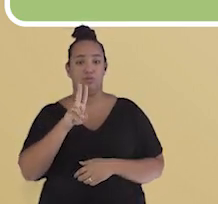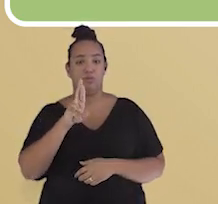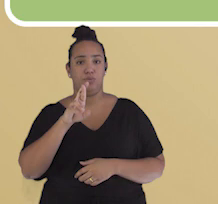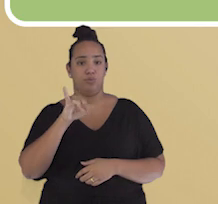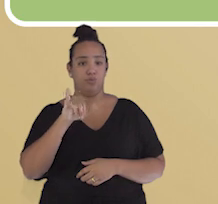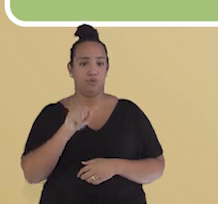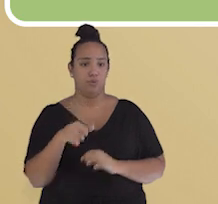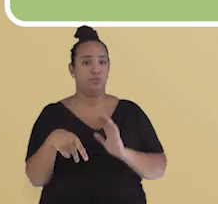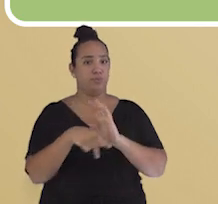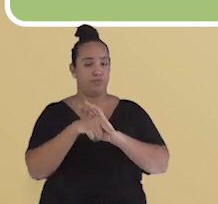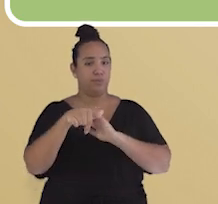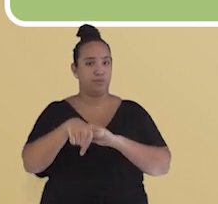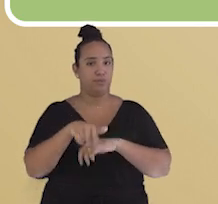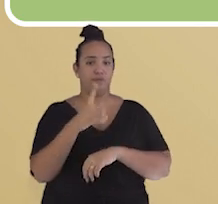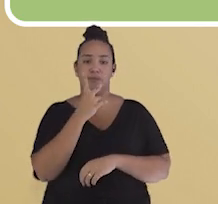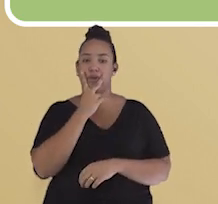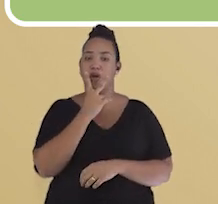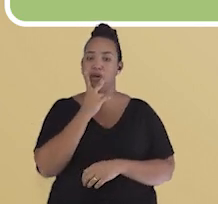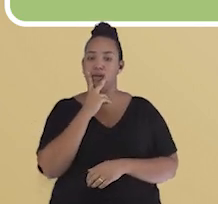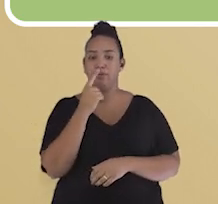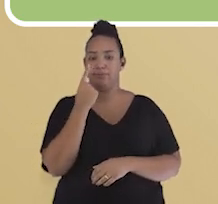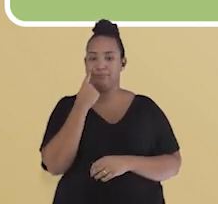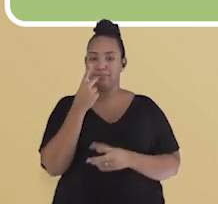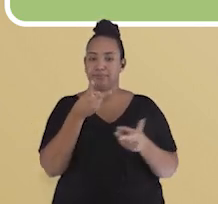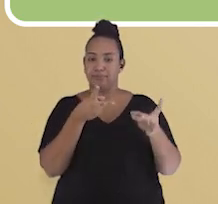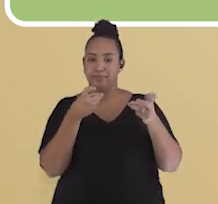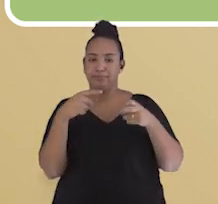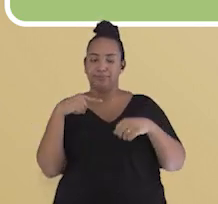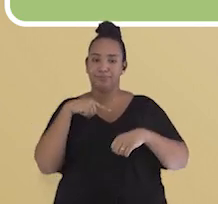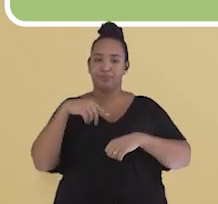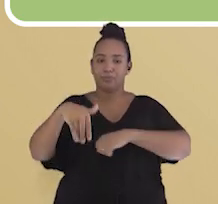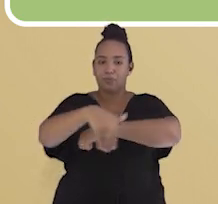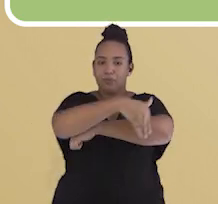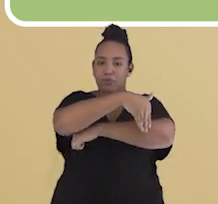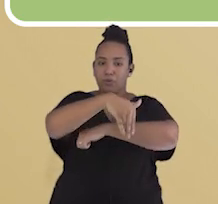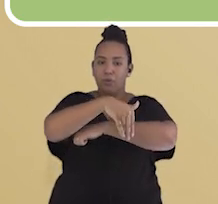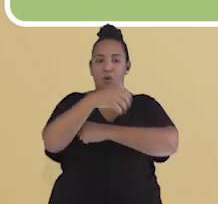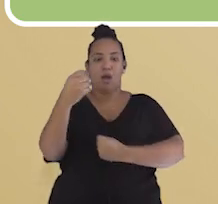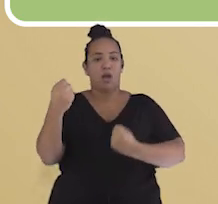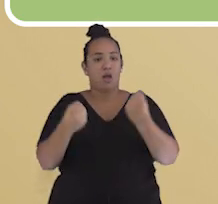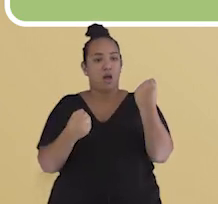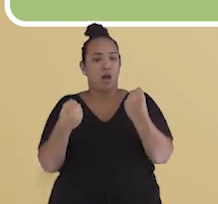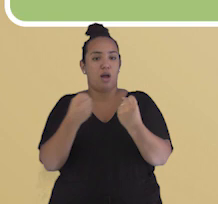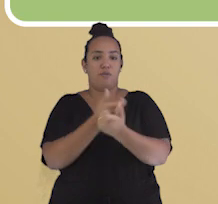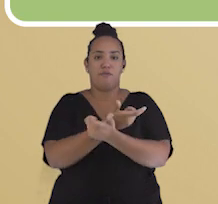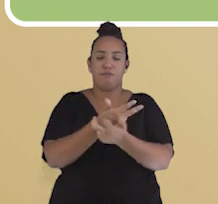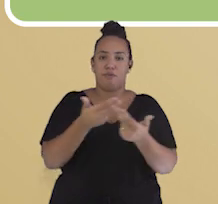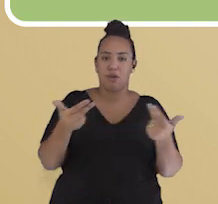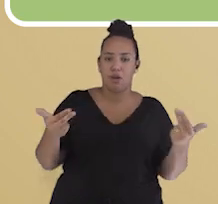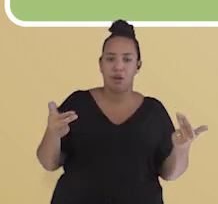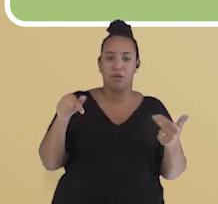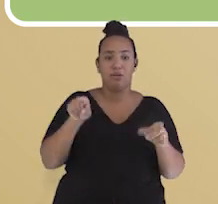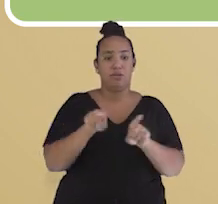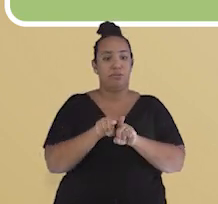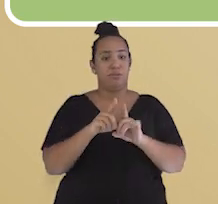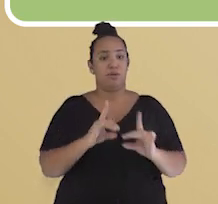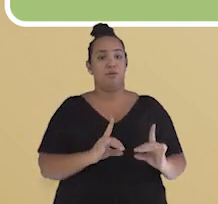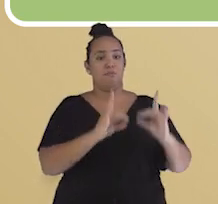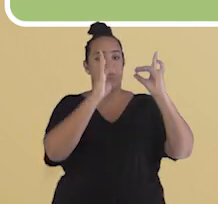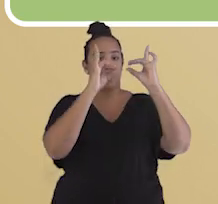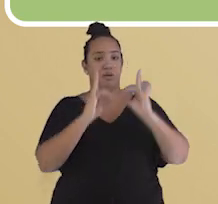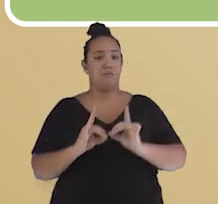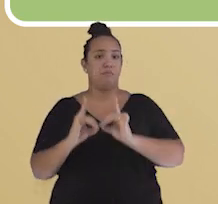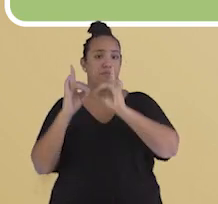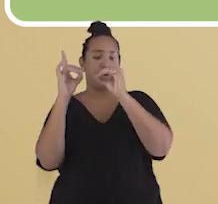carros e que os prédios foram construídos ao entorno da praia. Essas fotos agora são da Praia do Suá, em